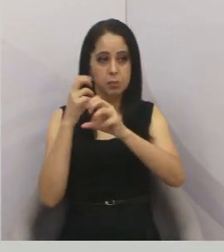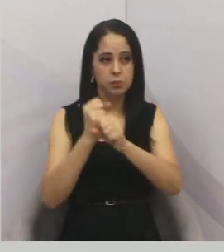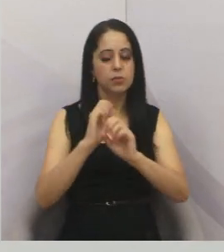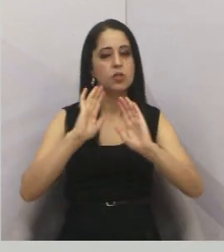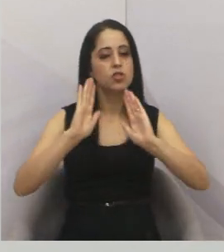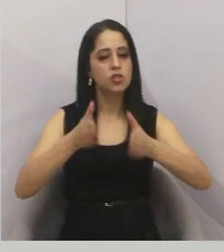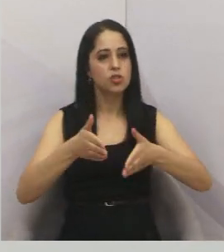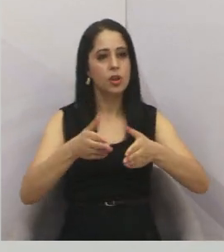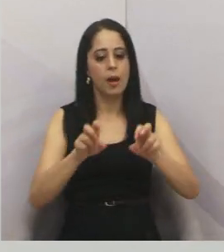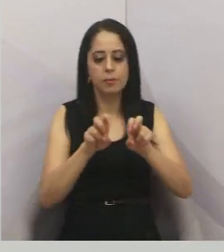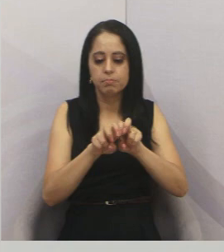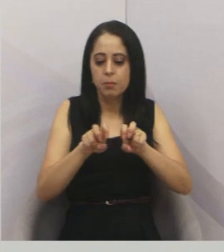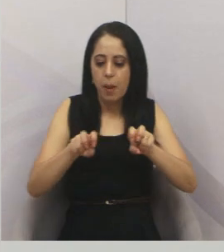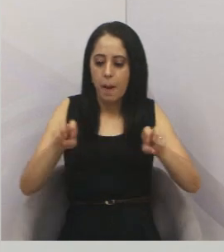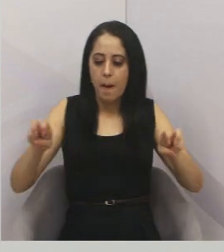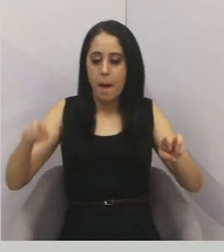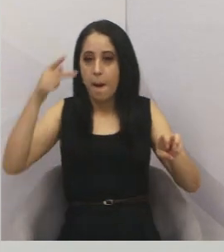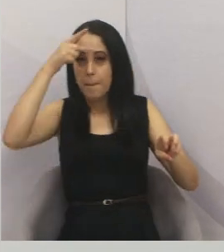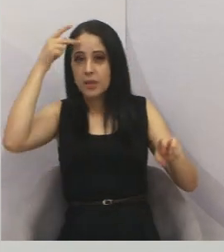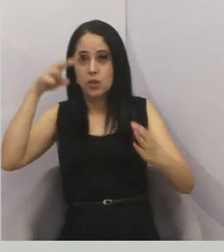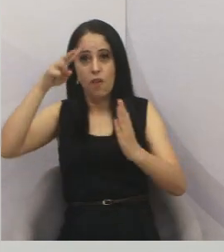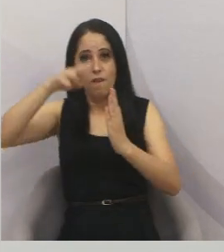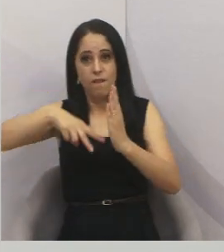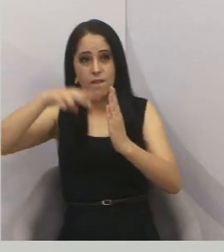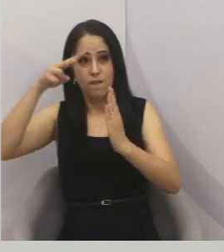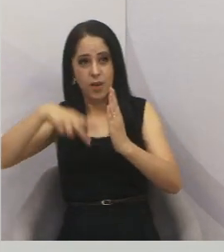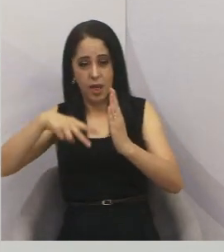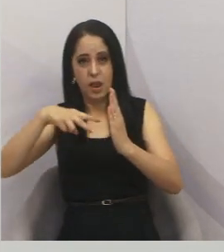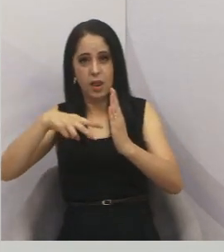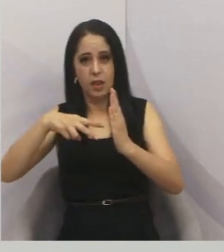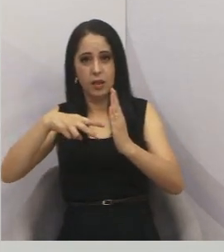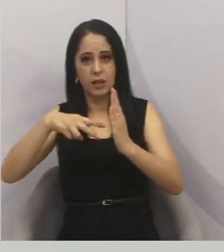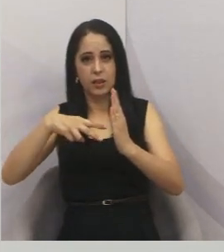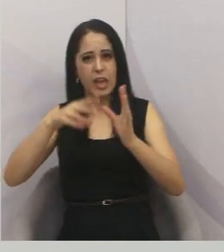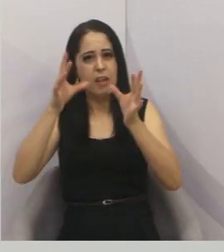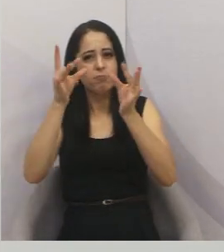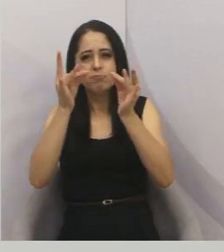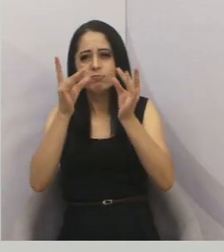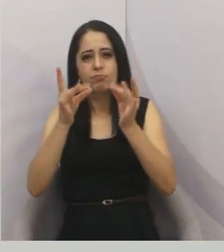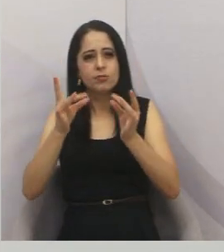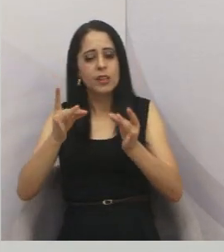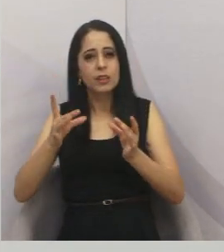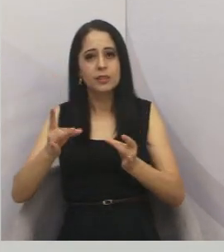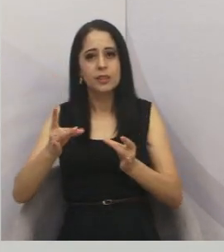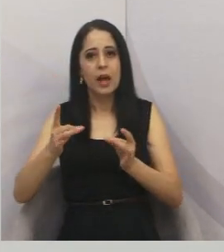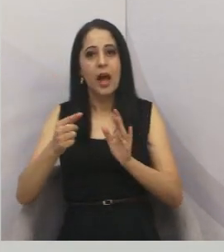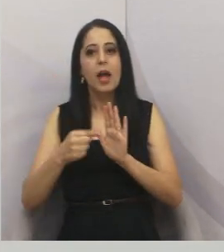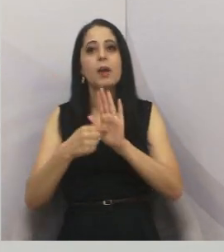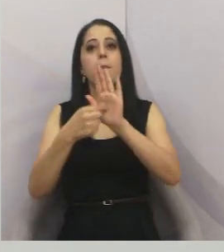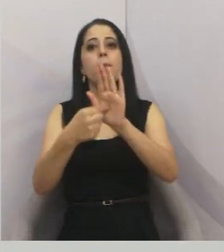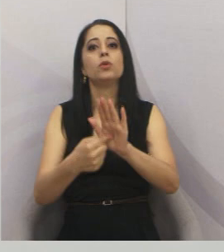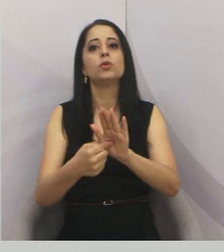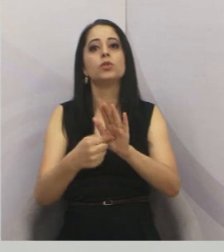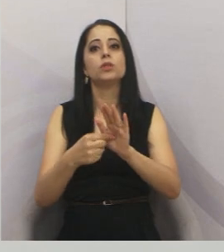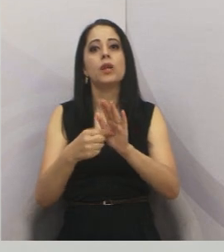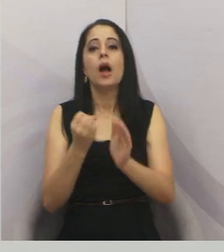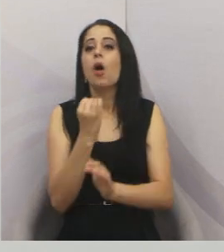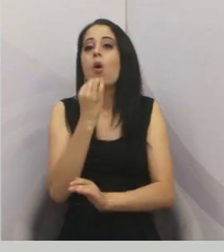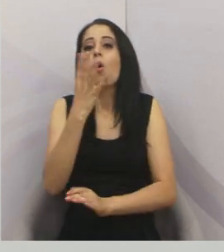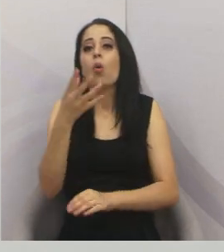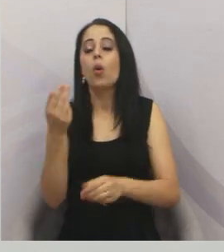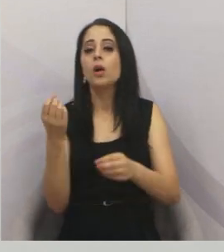dos votos, a mesa eleitoral irá ler o repertório de apuração dos votos, com o número de votos apurados, número de